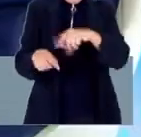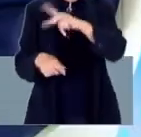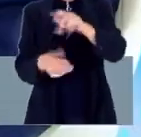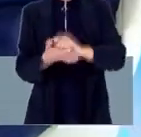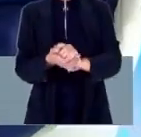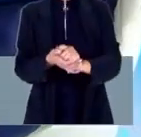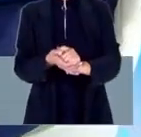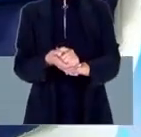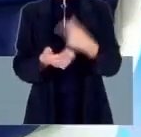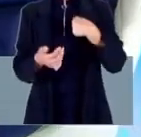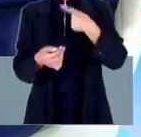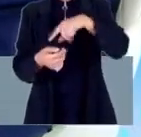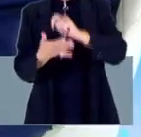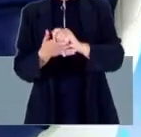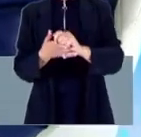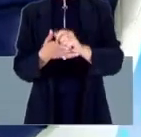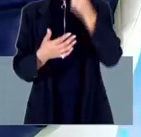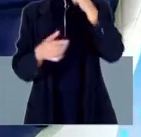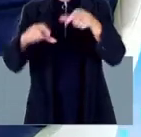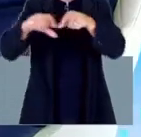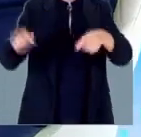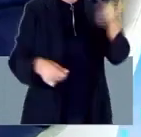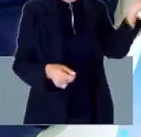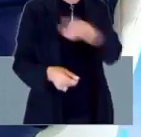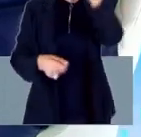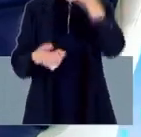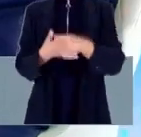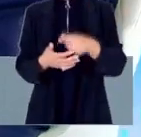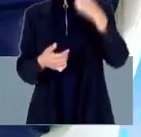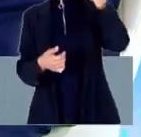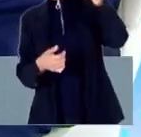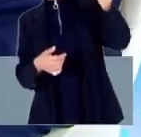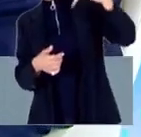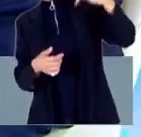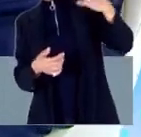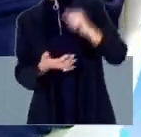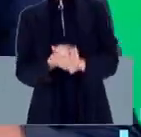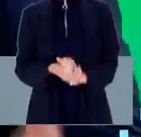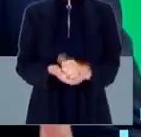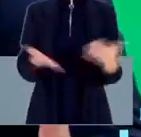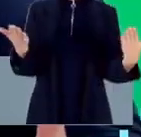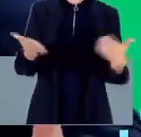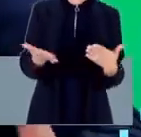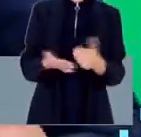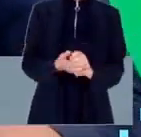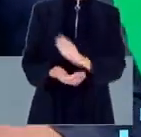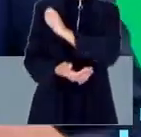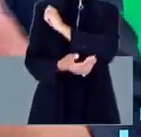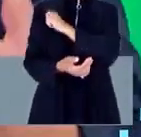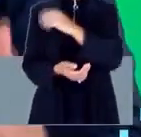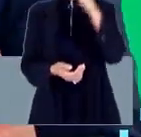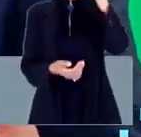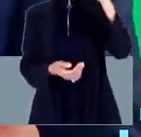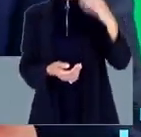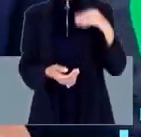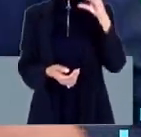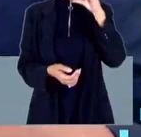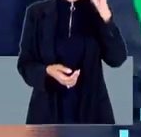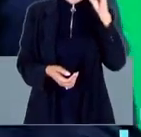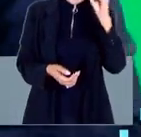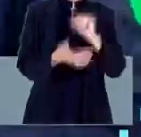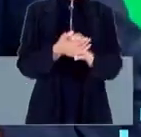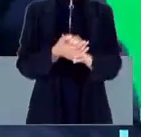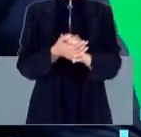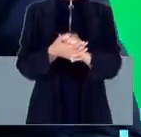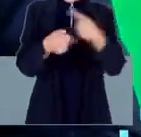ela me deu uma recuada na orelha tá doendo até hoje então hoje o aluno principalmente o adolescente ele enfrenta o professor